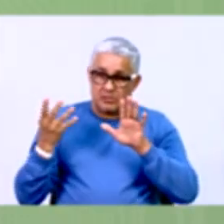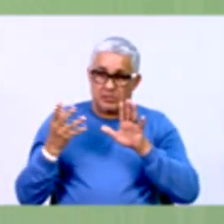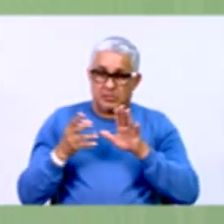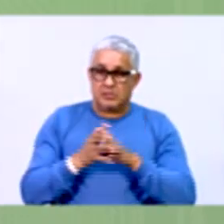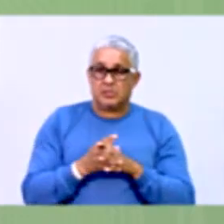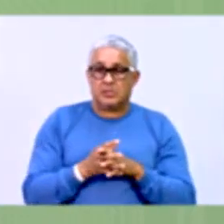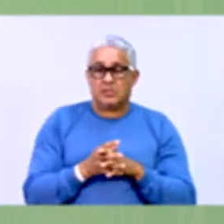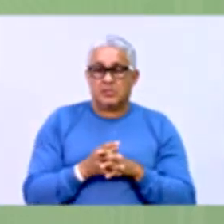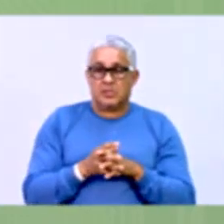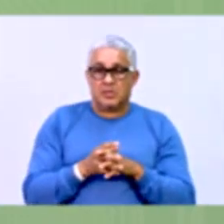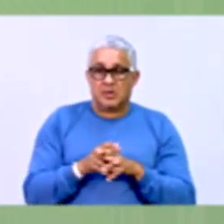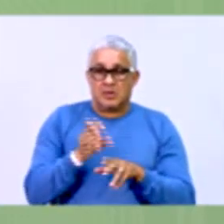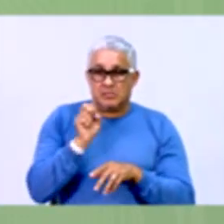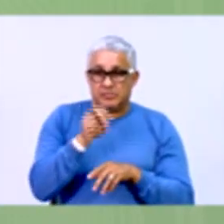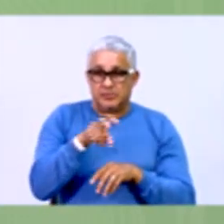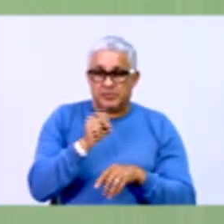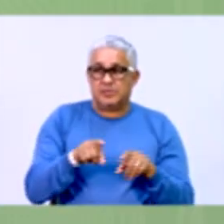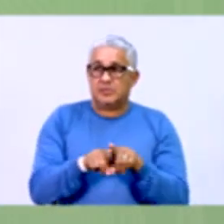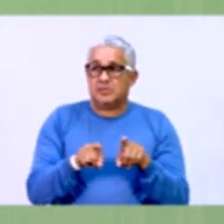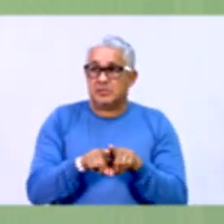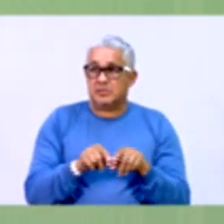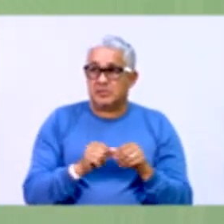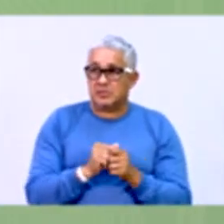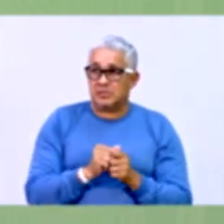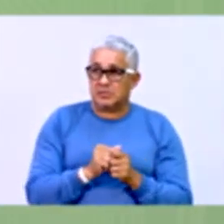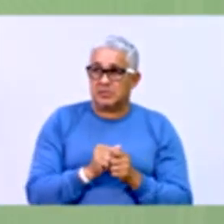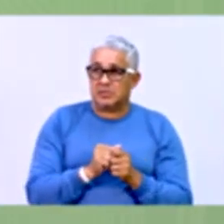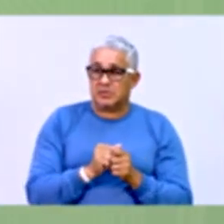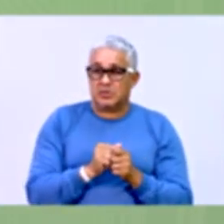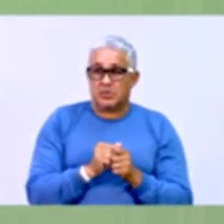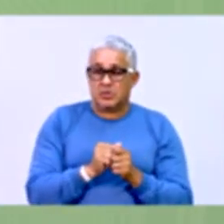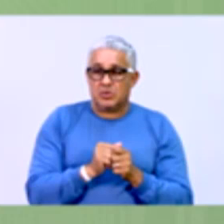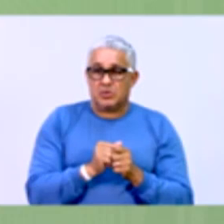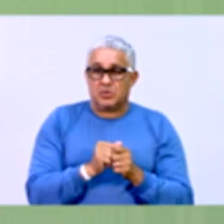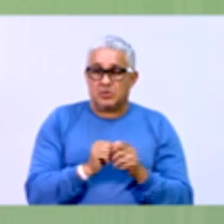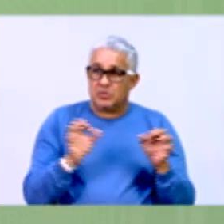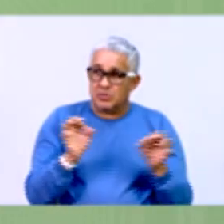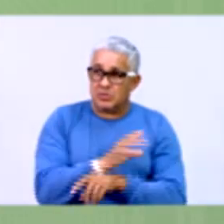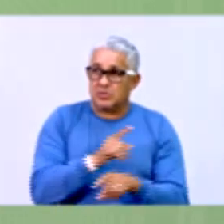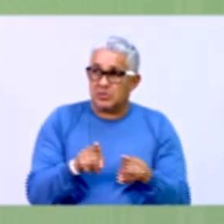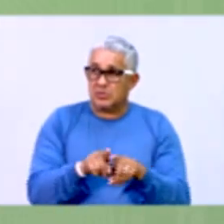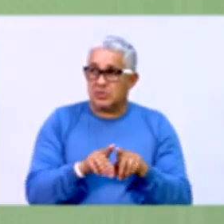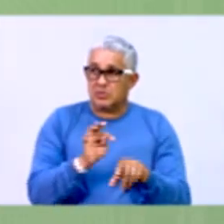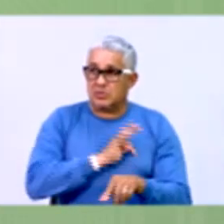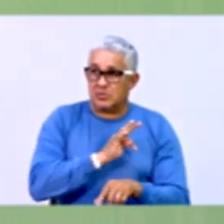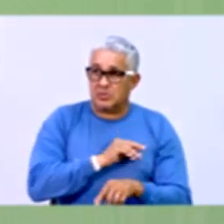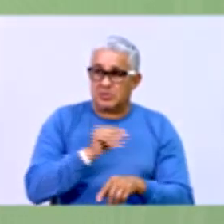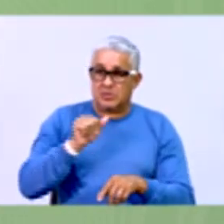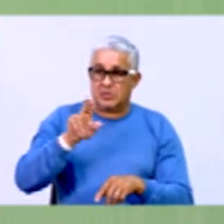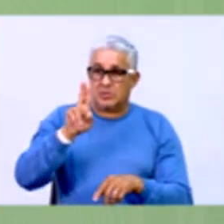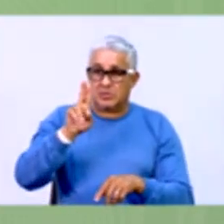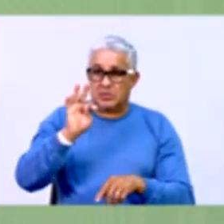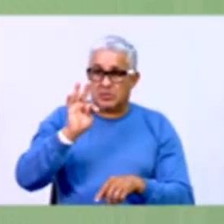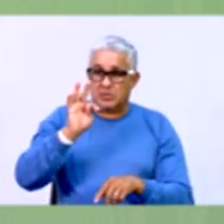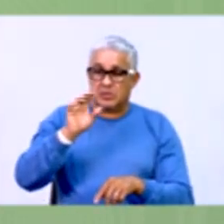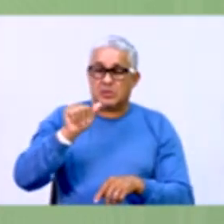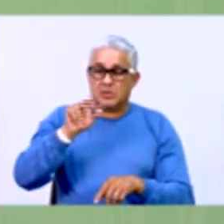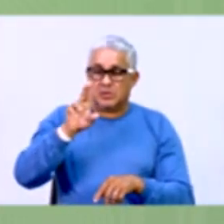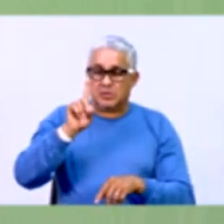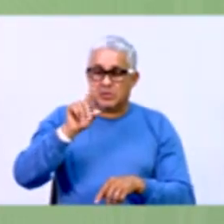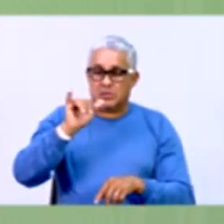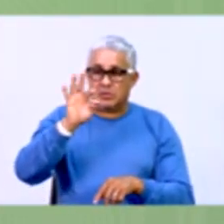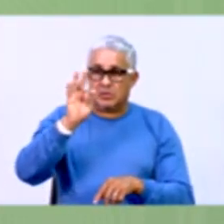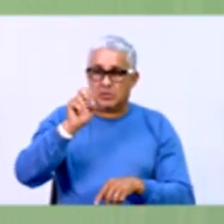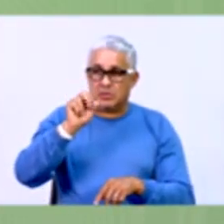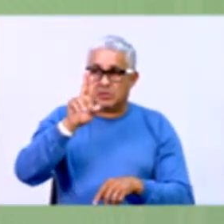A complementação das técnicas de auditoria manuais poderiam ser comprometidas. Então, a partir